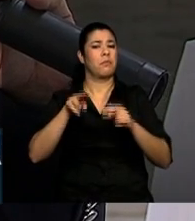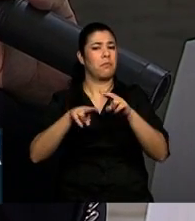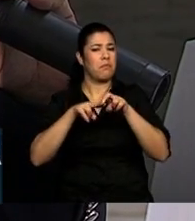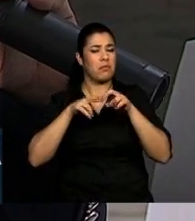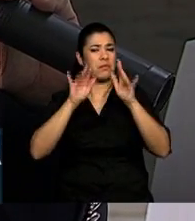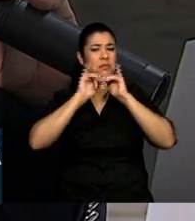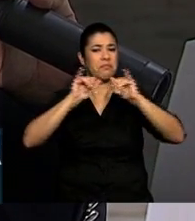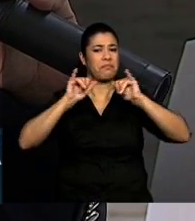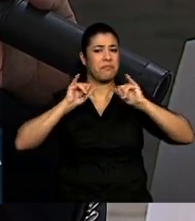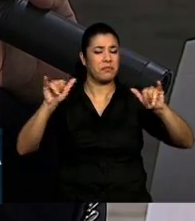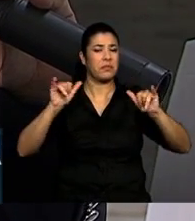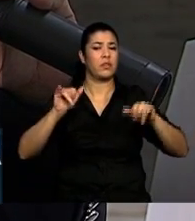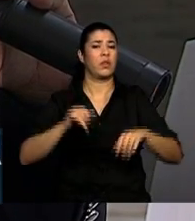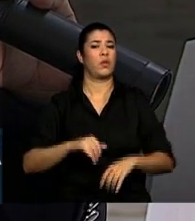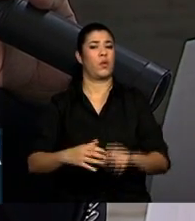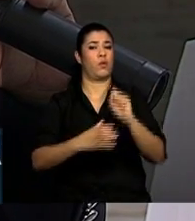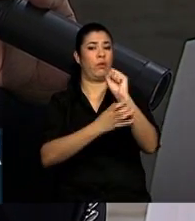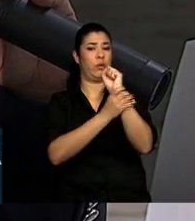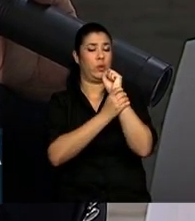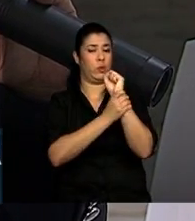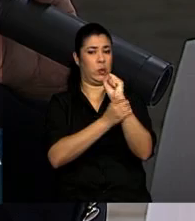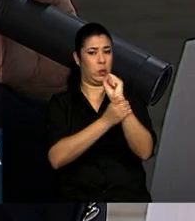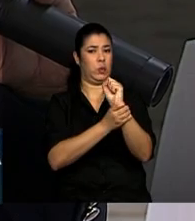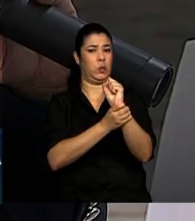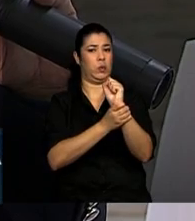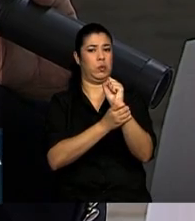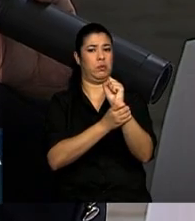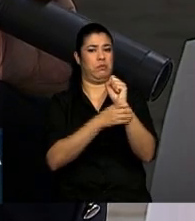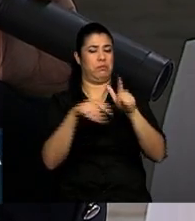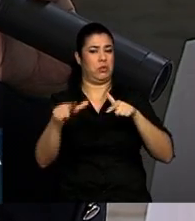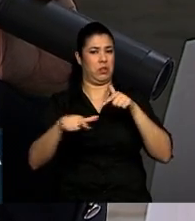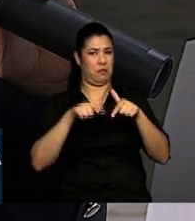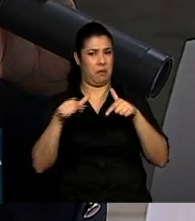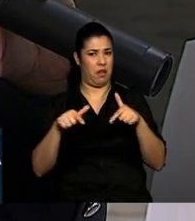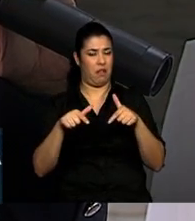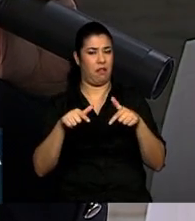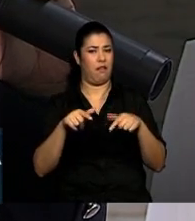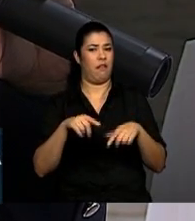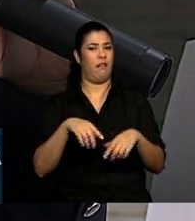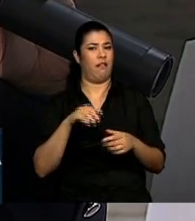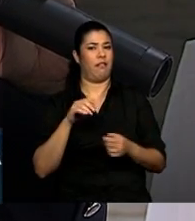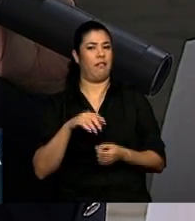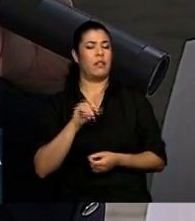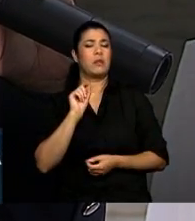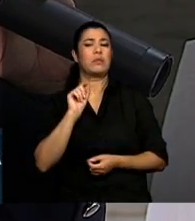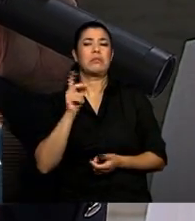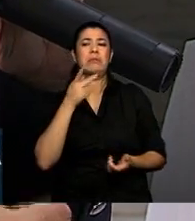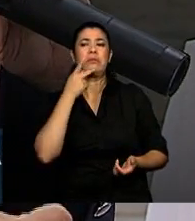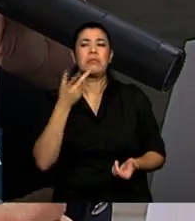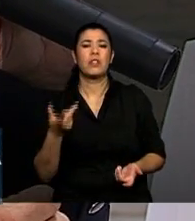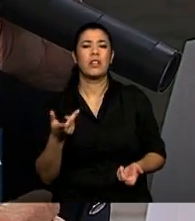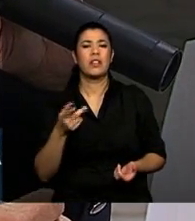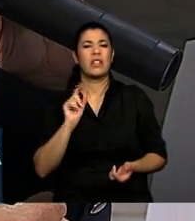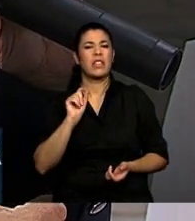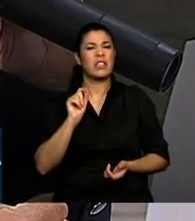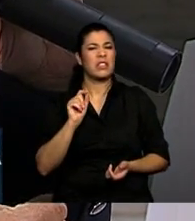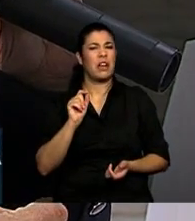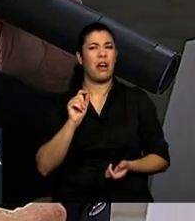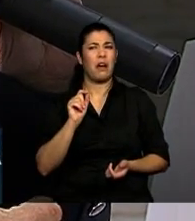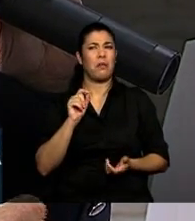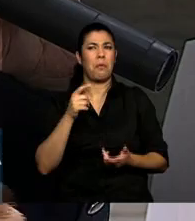pelas centrais sindicais eh que tá sendo dito que é um estelionato